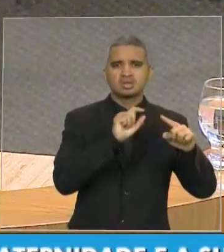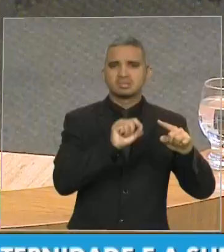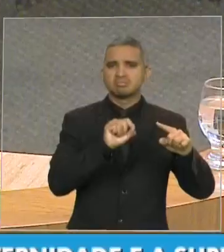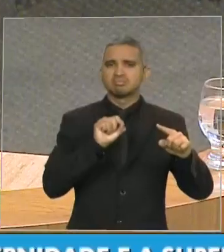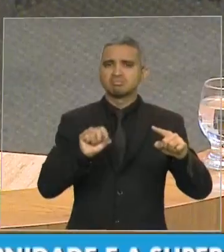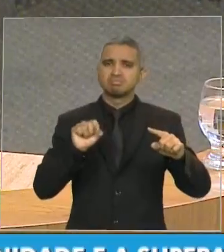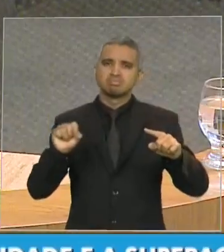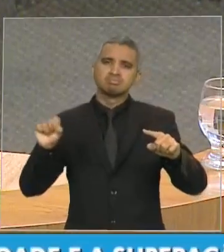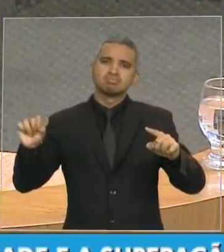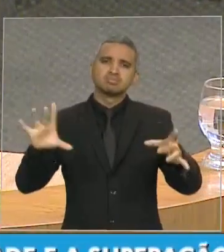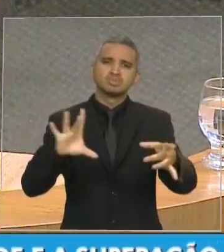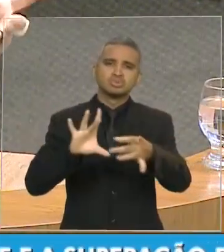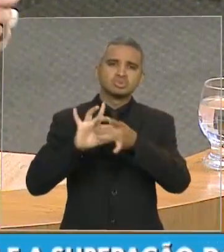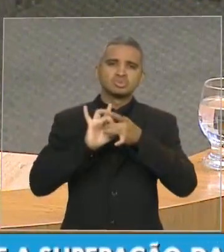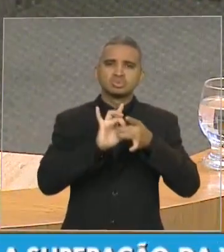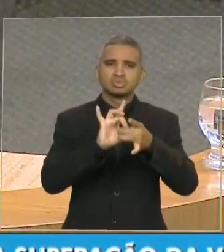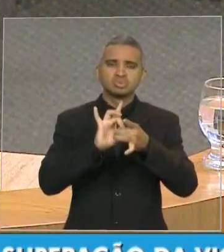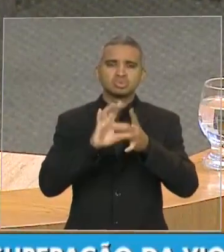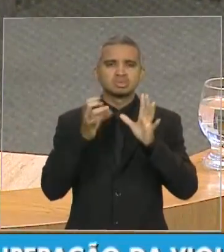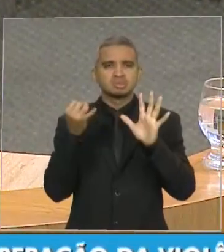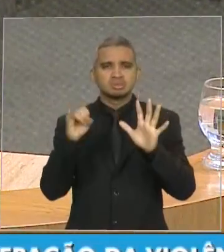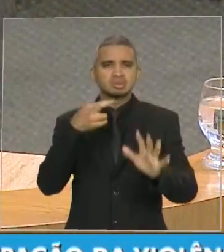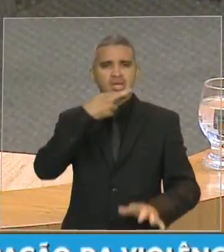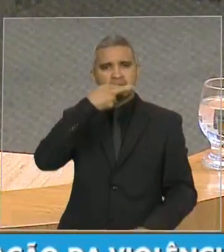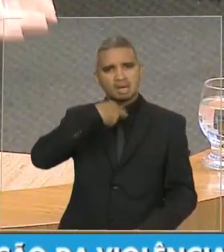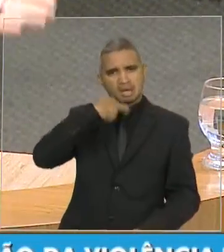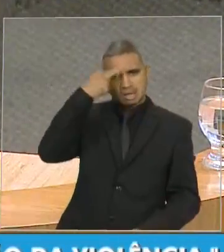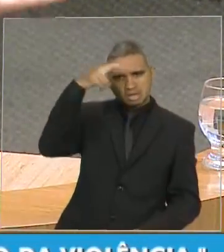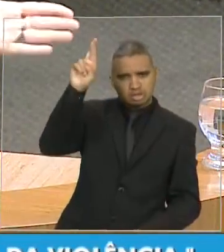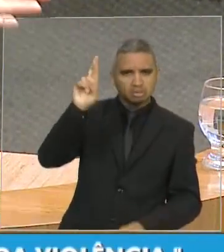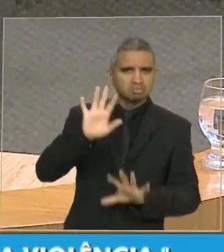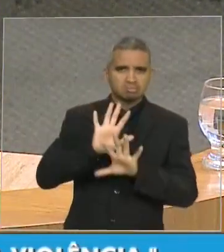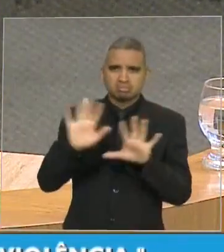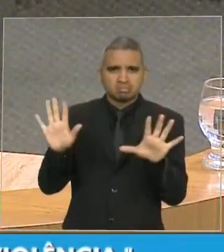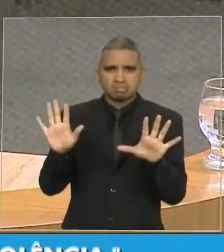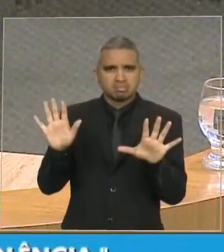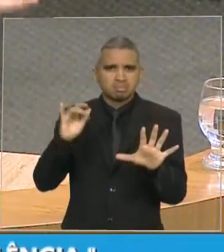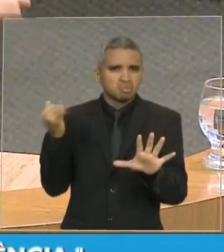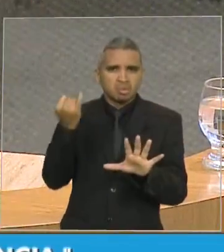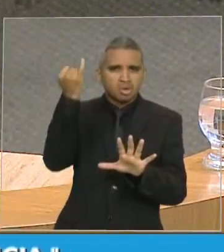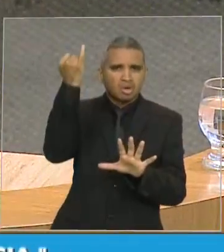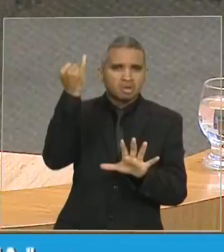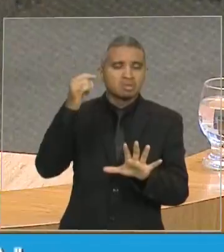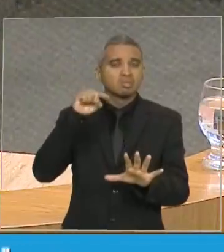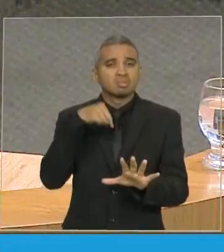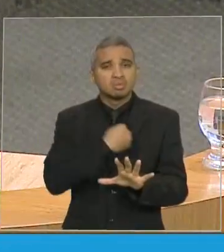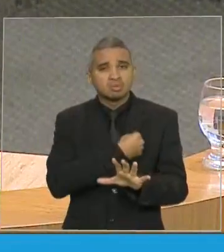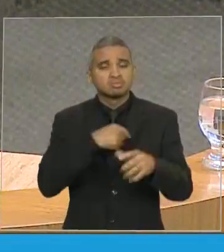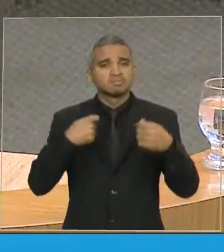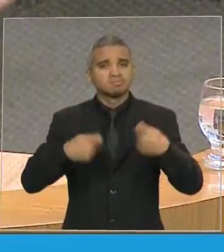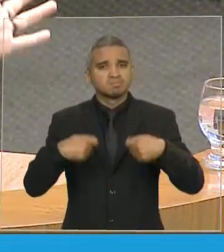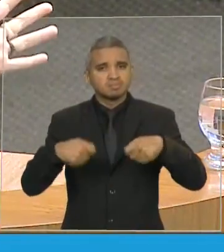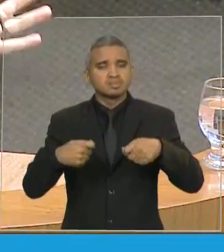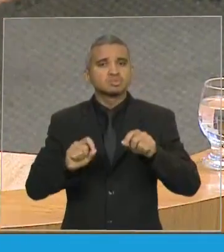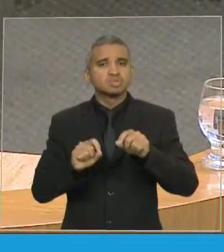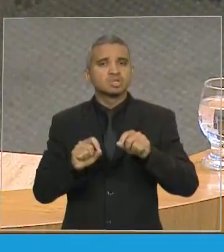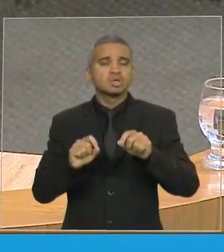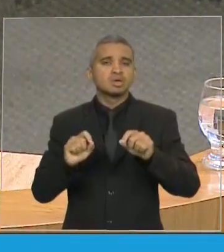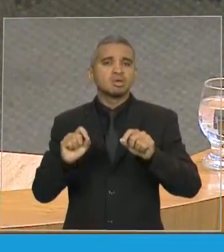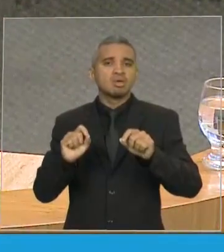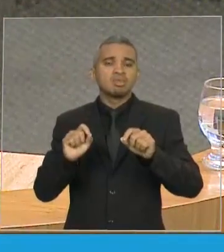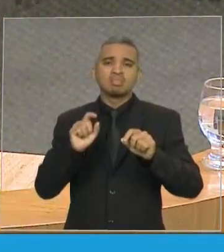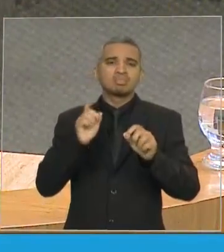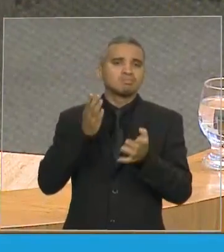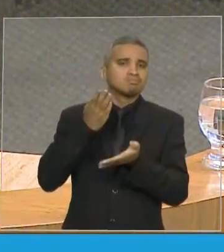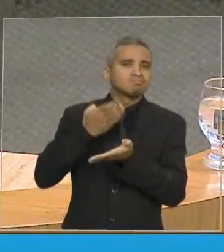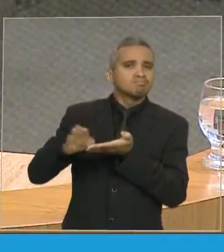independente da questão espiritual, da religiosidade, para nós superarmos. A campanha da fraternidade fala em superação